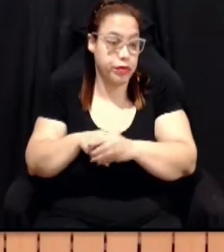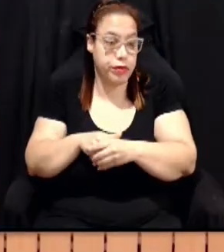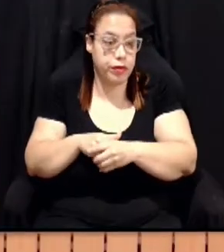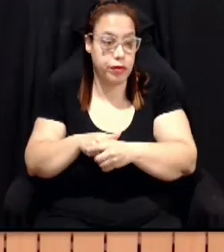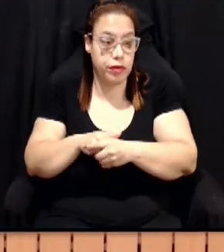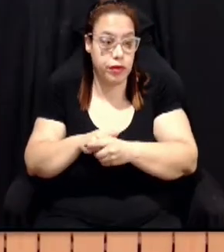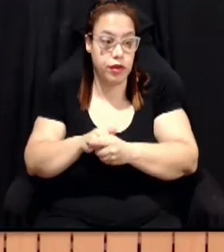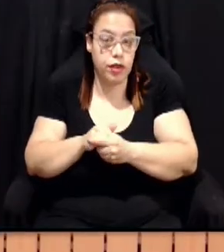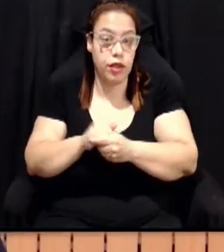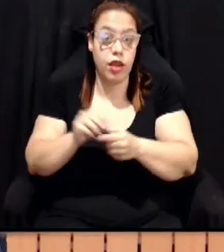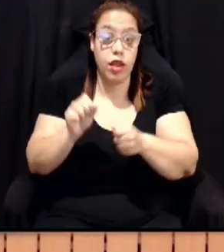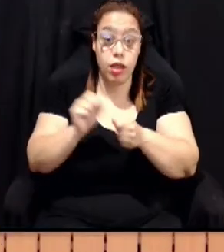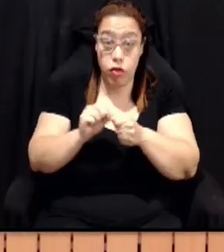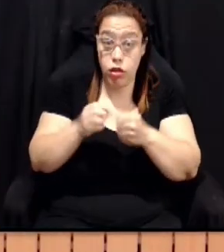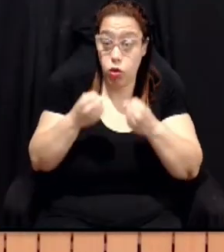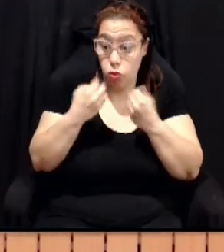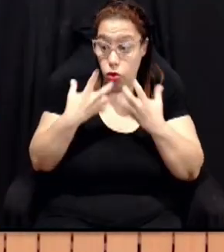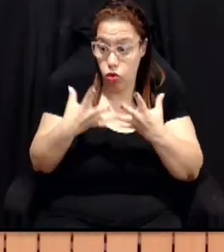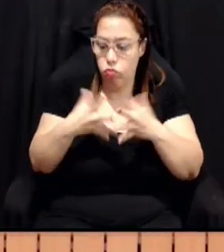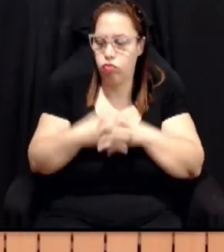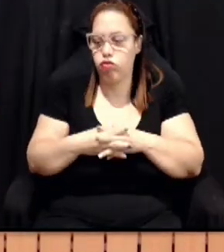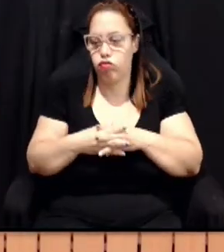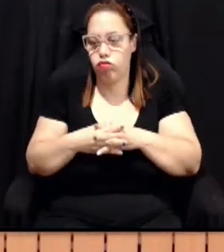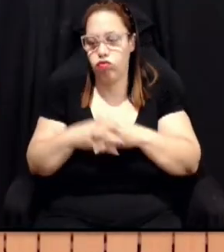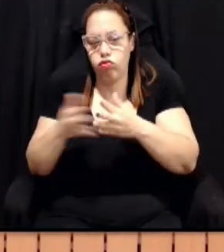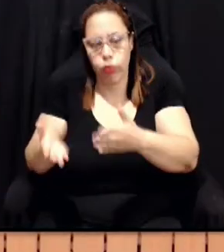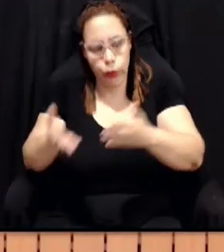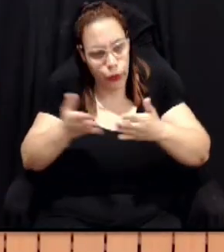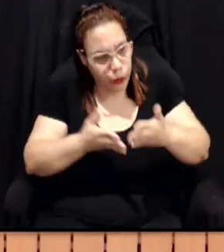bom. E aí veio o